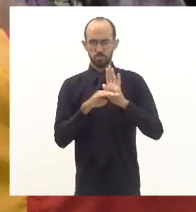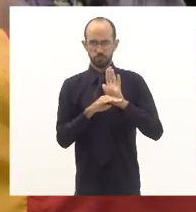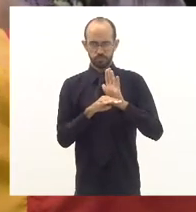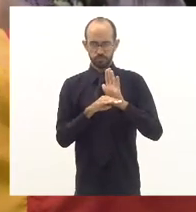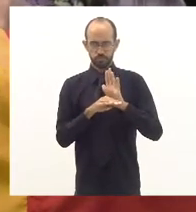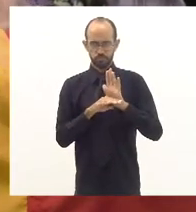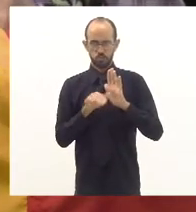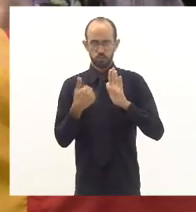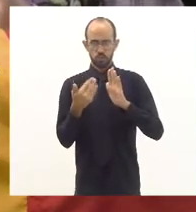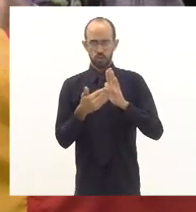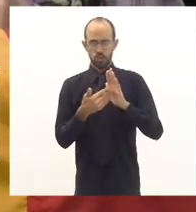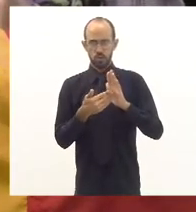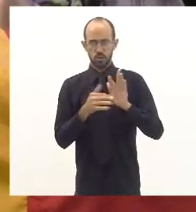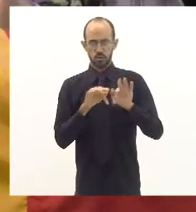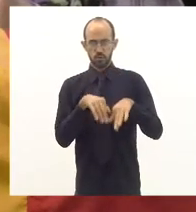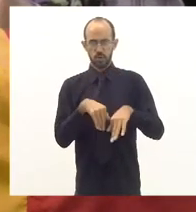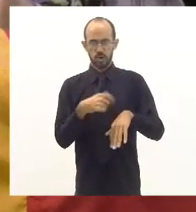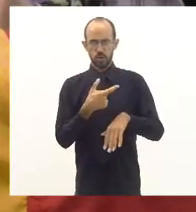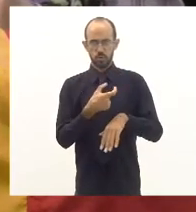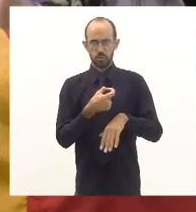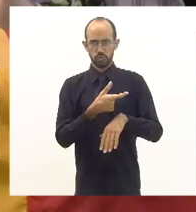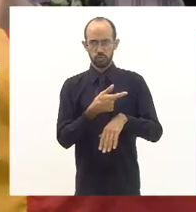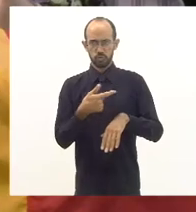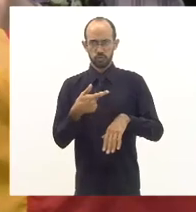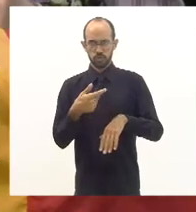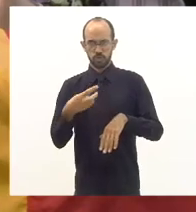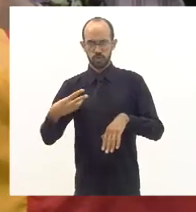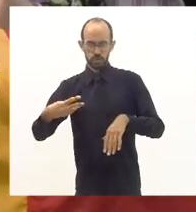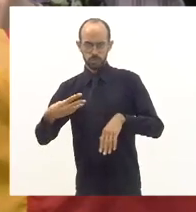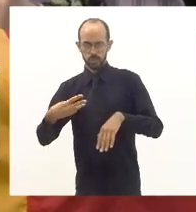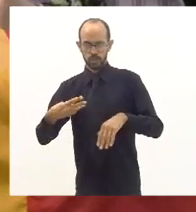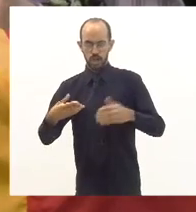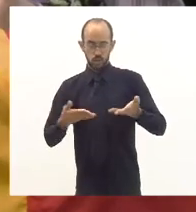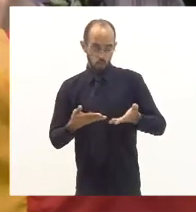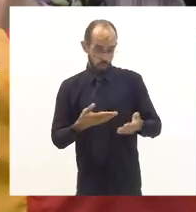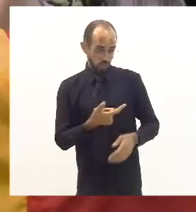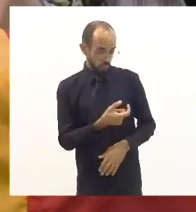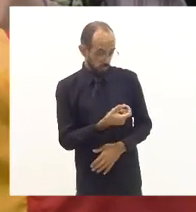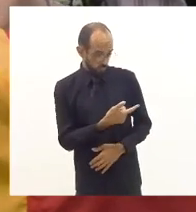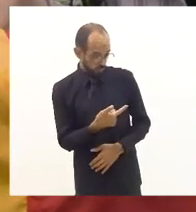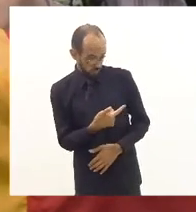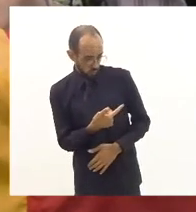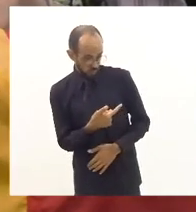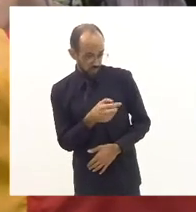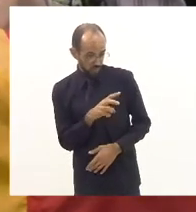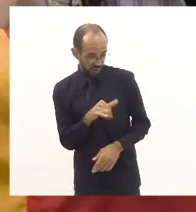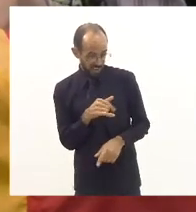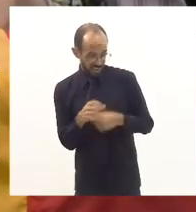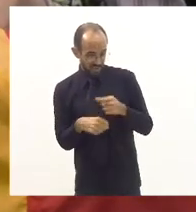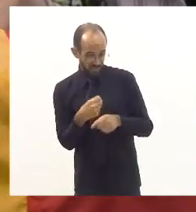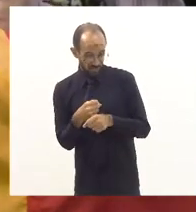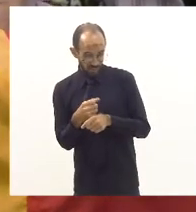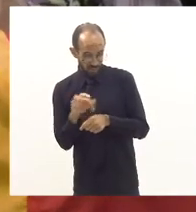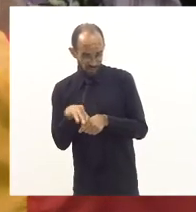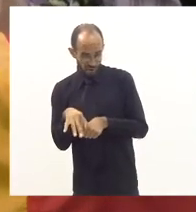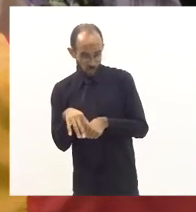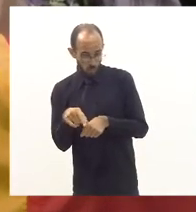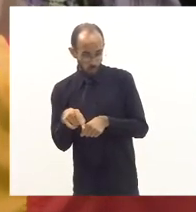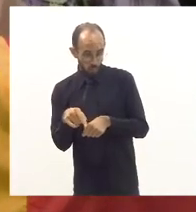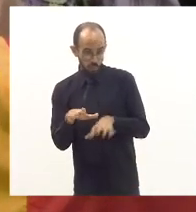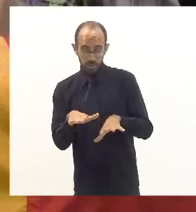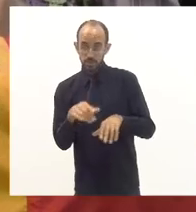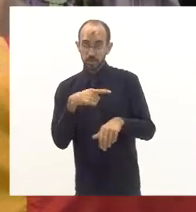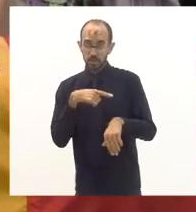2023, gente, estamos no meio de 2022, vai ser lançado um plano. A gente está com